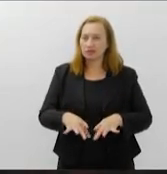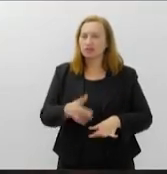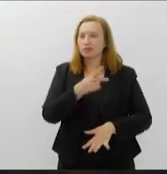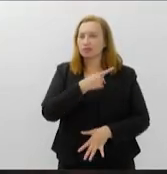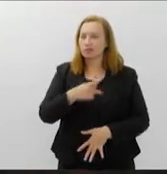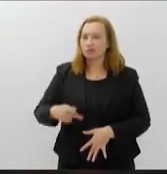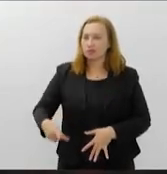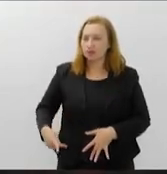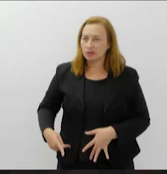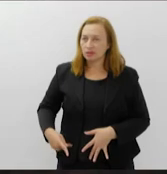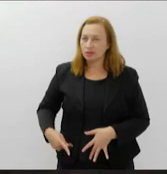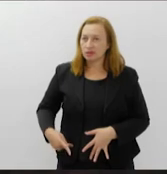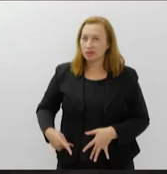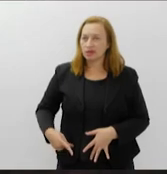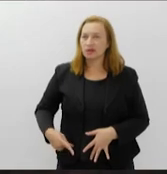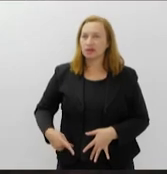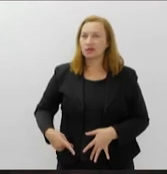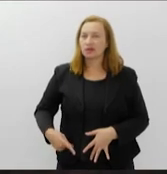presidência